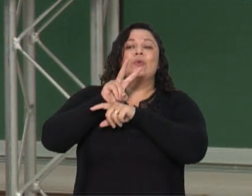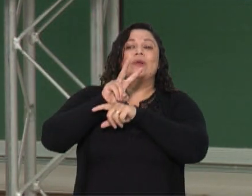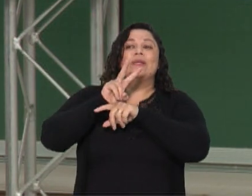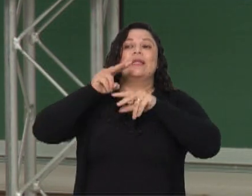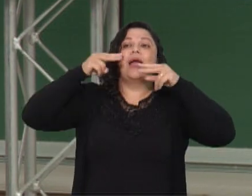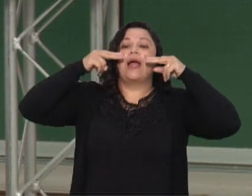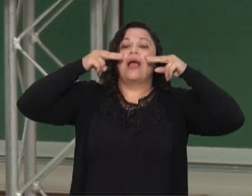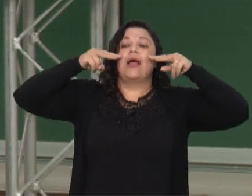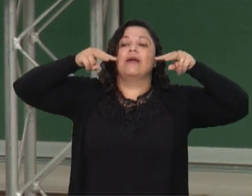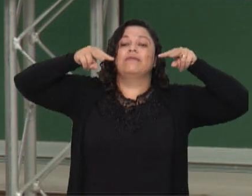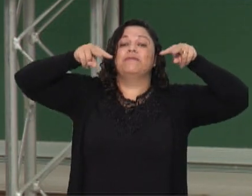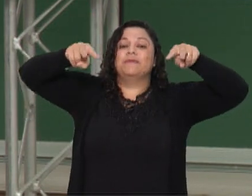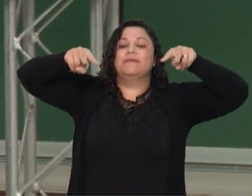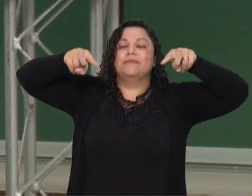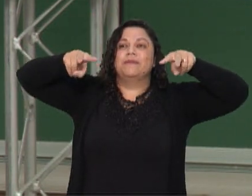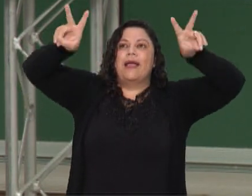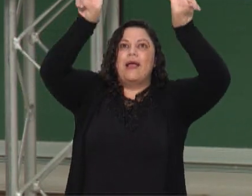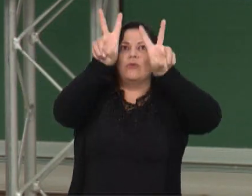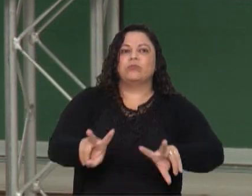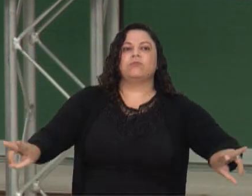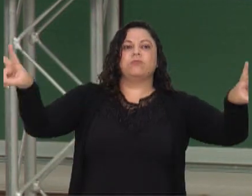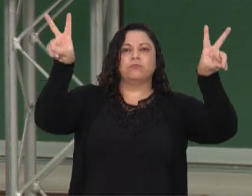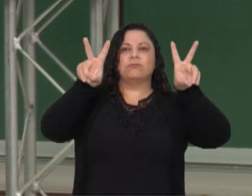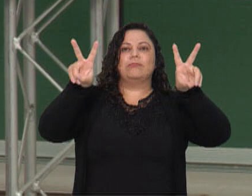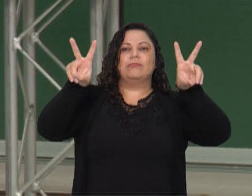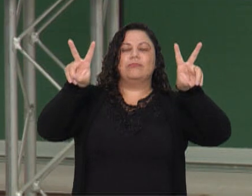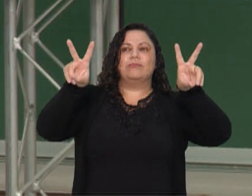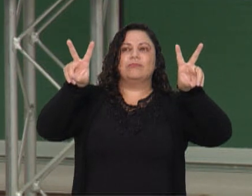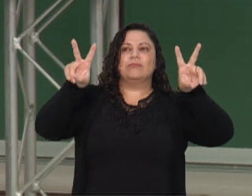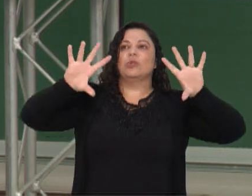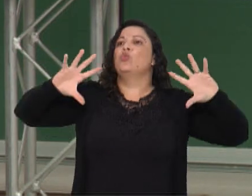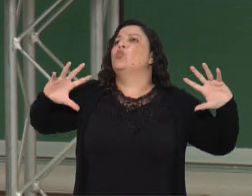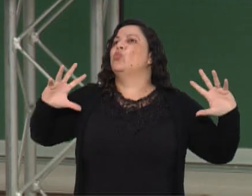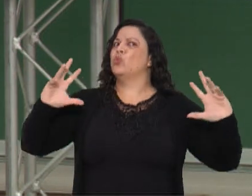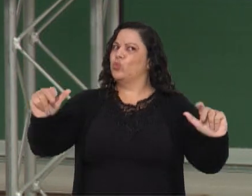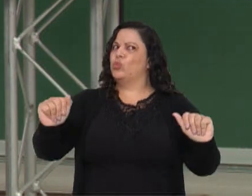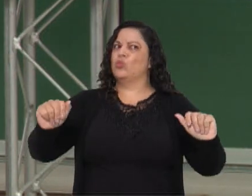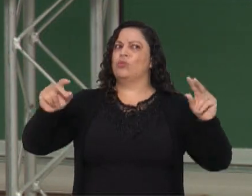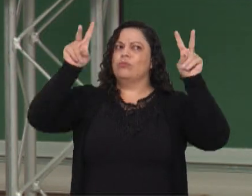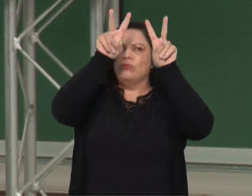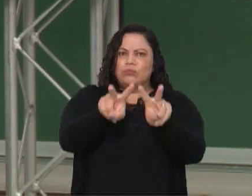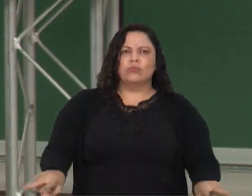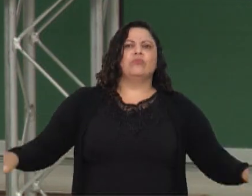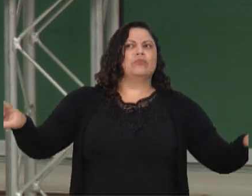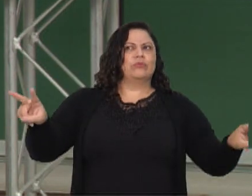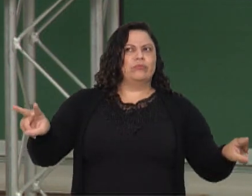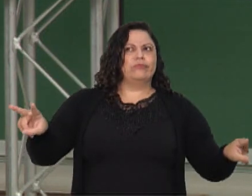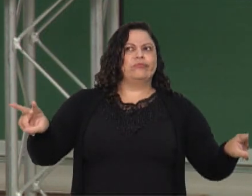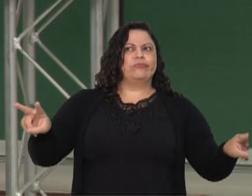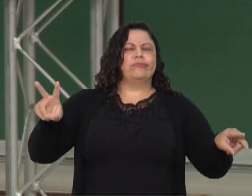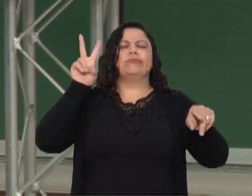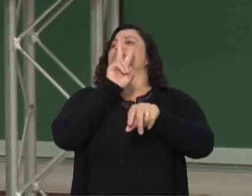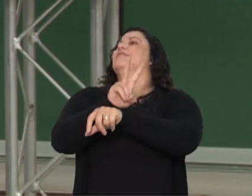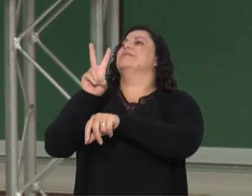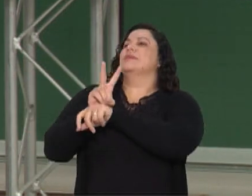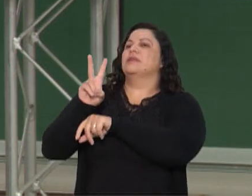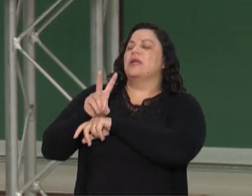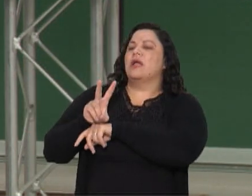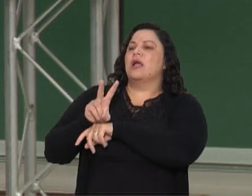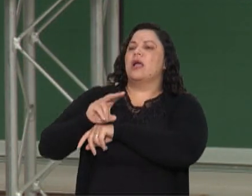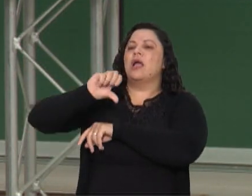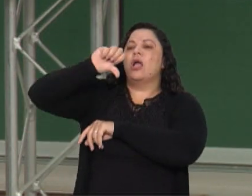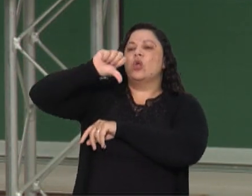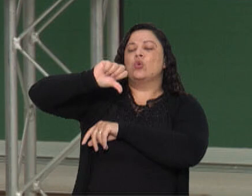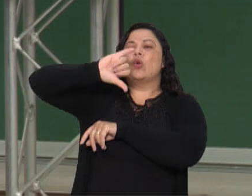vista panorâmica, aquela vista da Rua 9 de Julho, que fica lá no, em São Paulo. Então, tinha